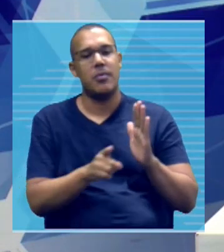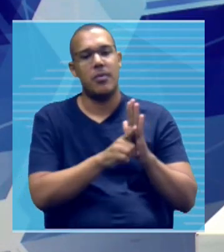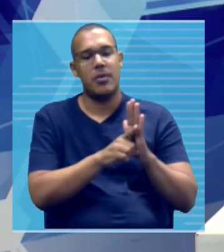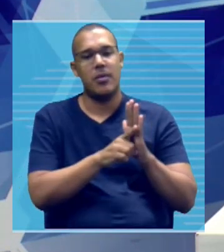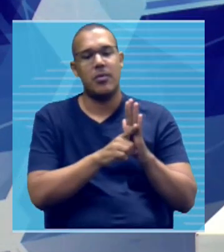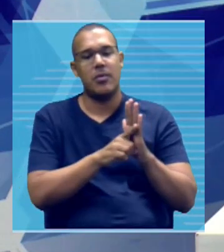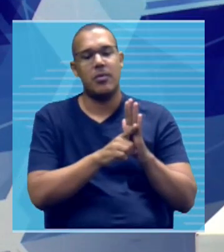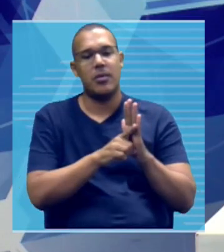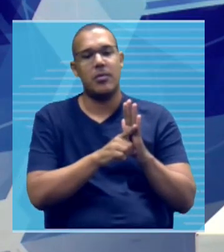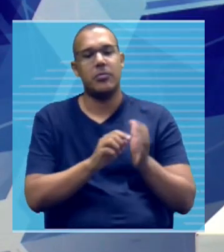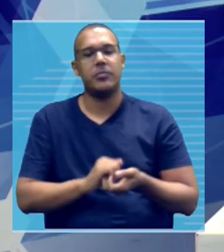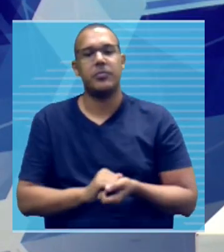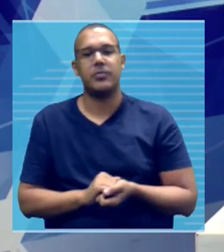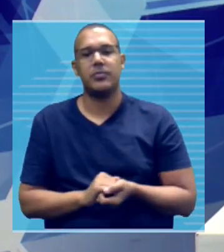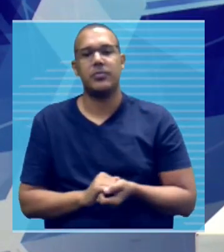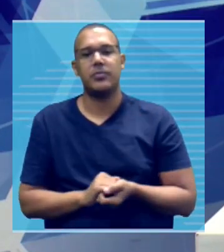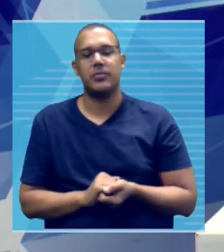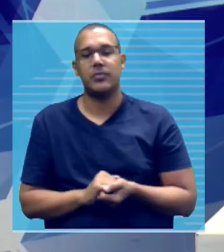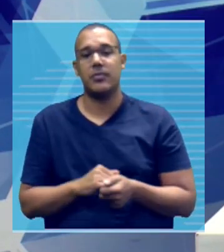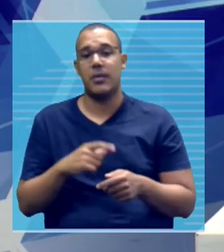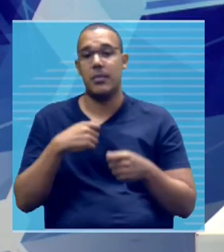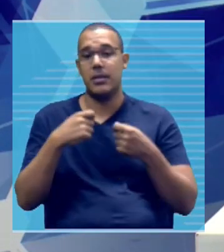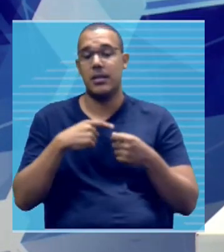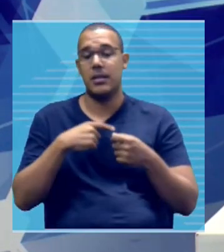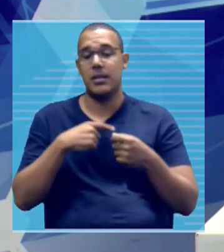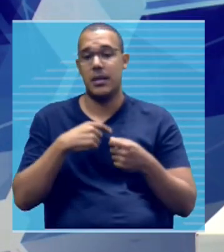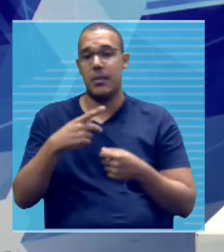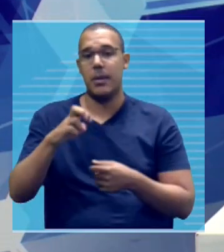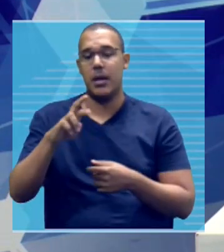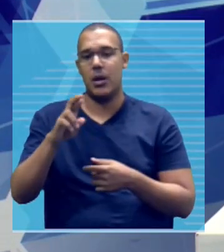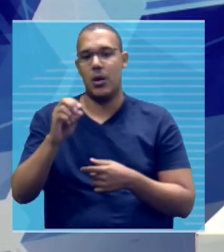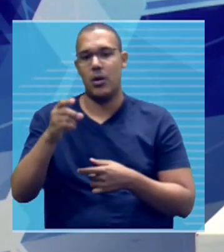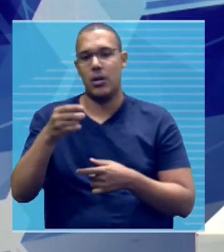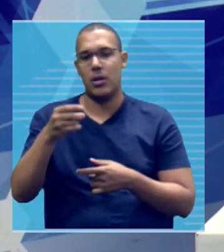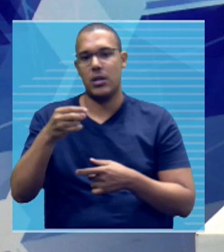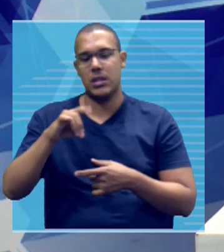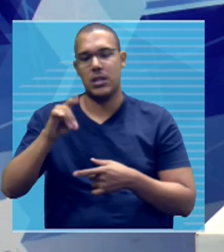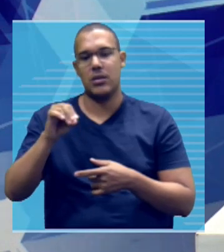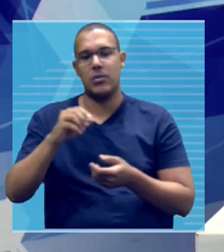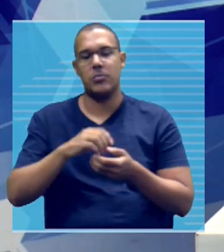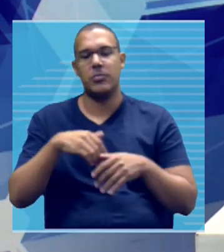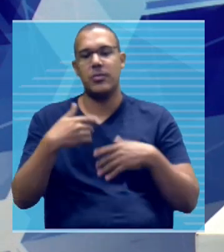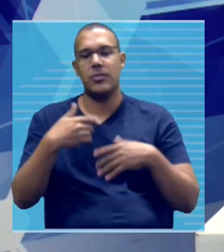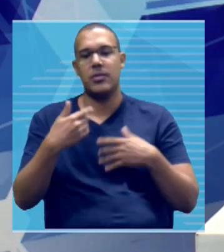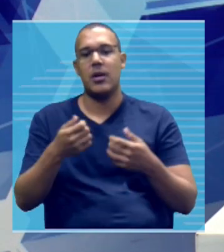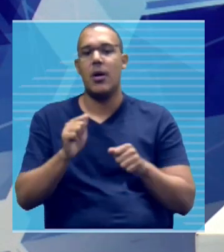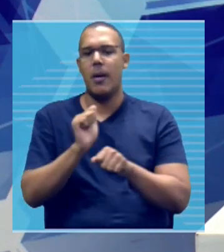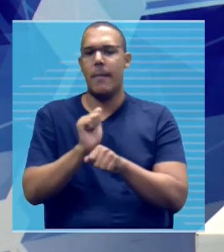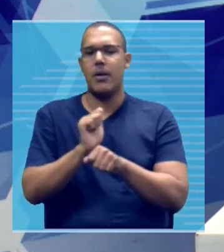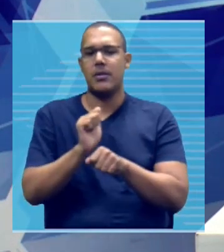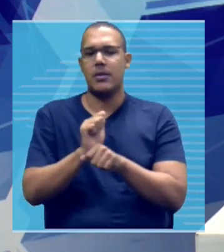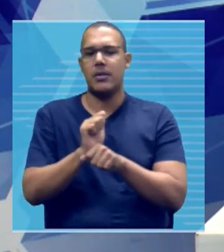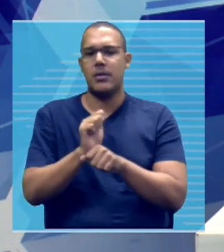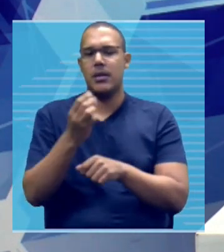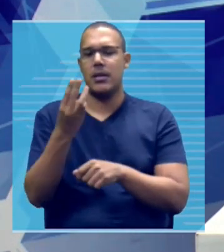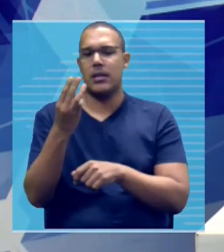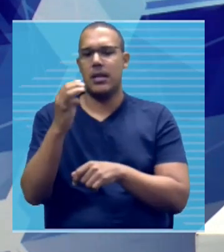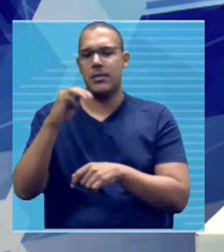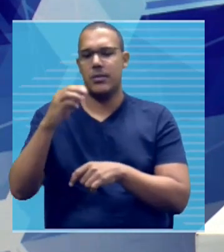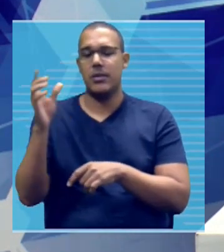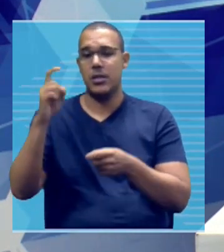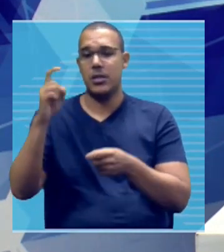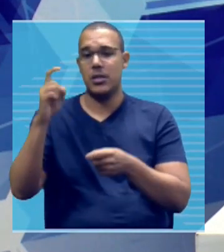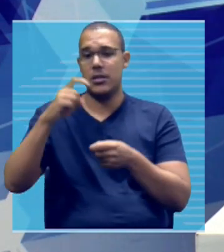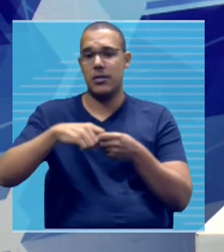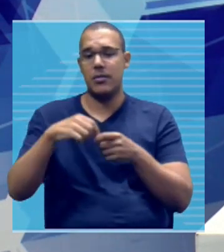hidrogenado e não para o mais, porque é na presença de peróxido, tá bom? Então vamos lá. Fazendo essa transição, a gente volta em 3 minutinhos